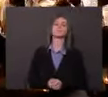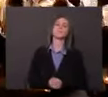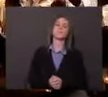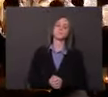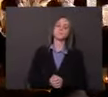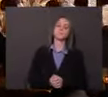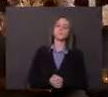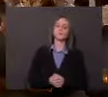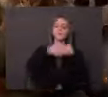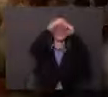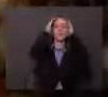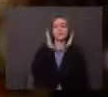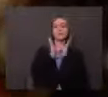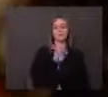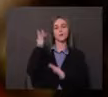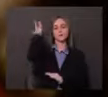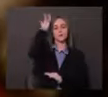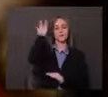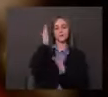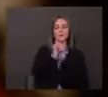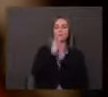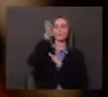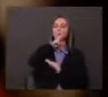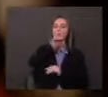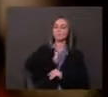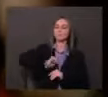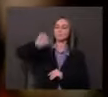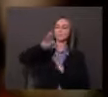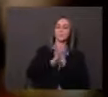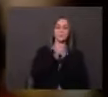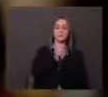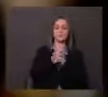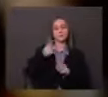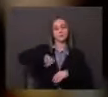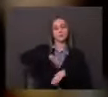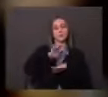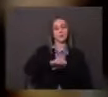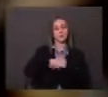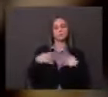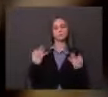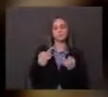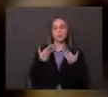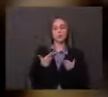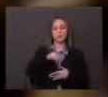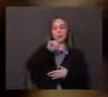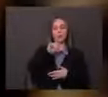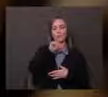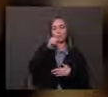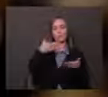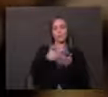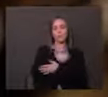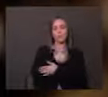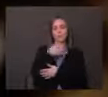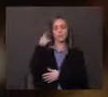Jesus. Santa Maria, Mãe de Deus, rogai por nós, pecadores, agora e na hora da nossa morte.